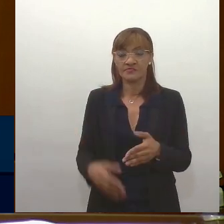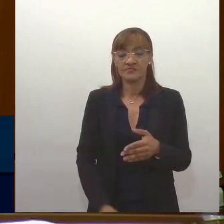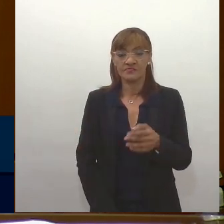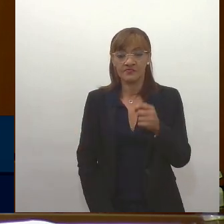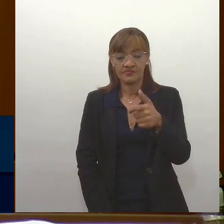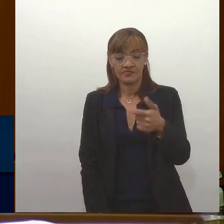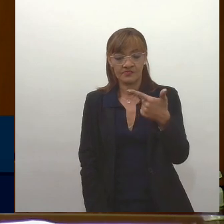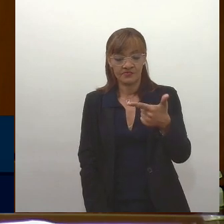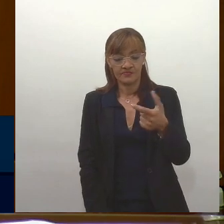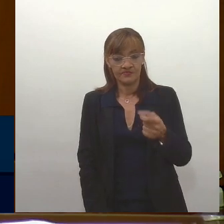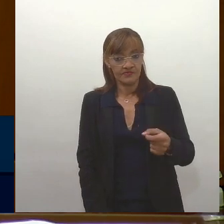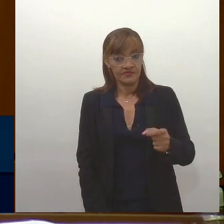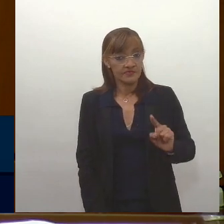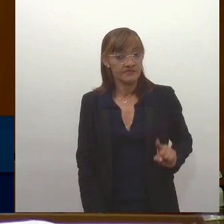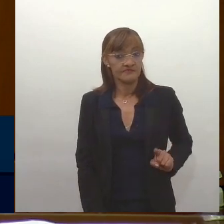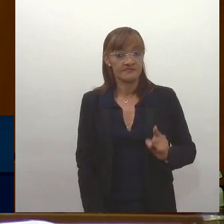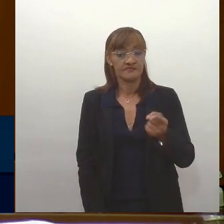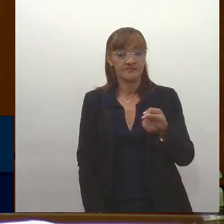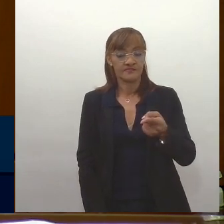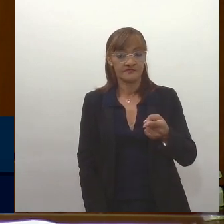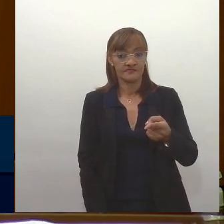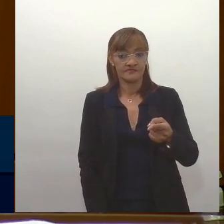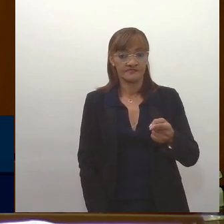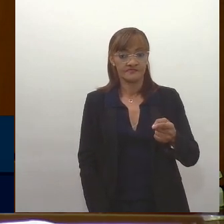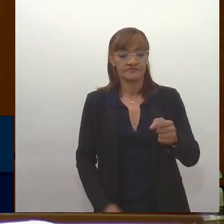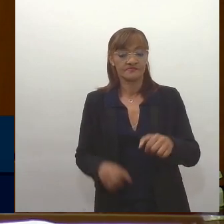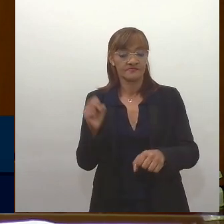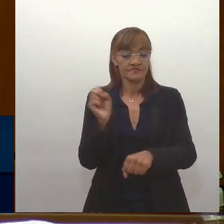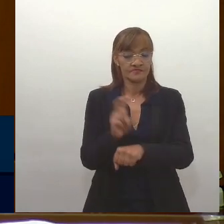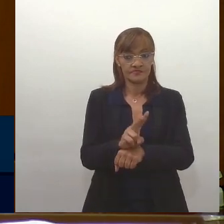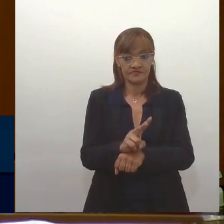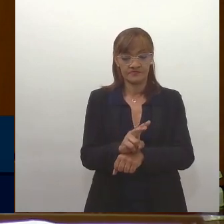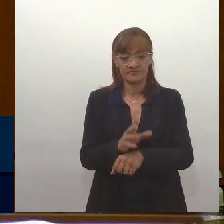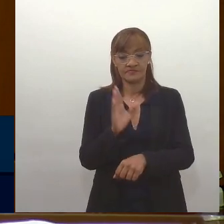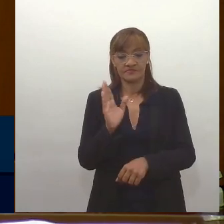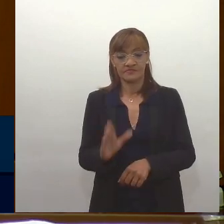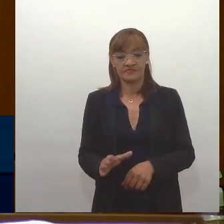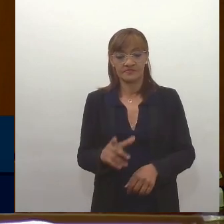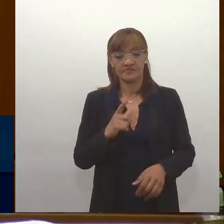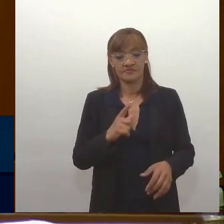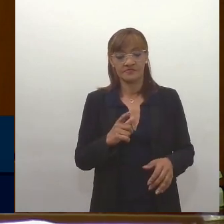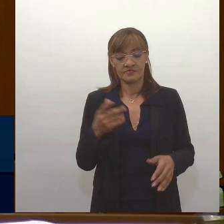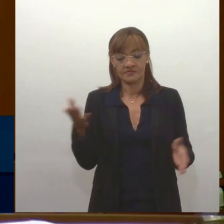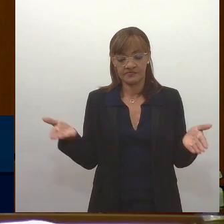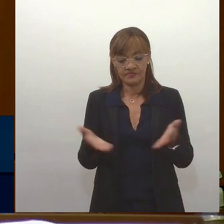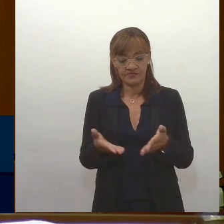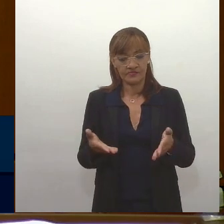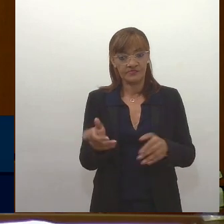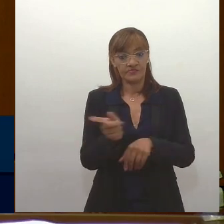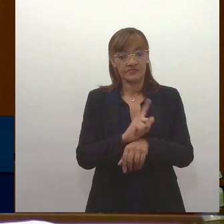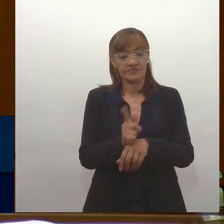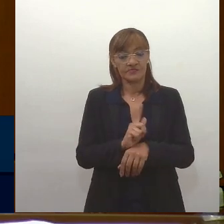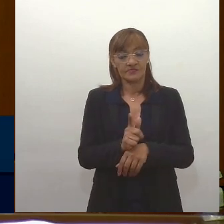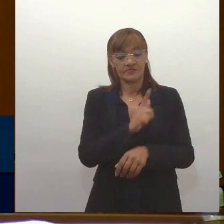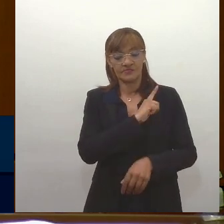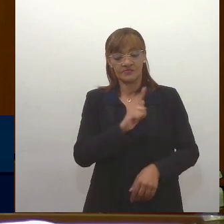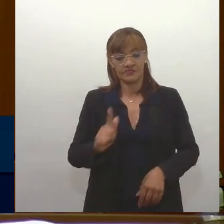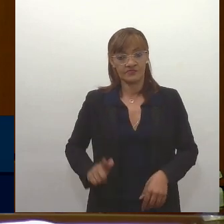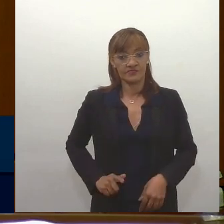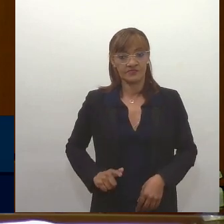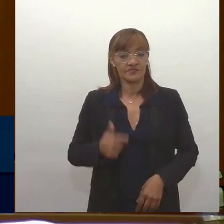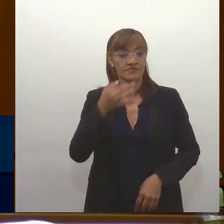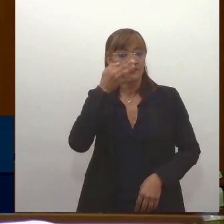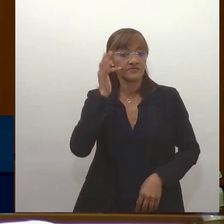postos de trabalho que foram gerados durante a gestão do governador Fábio mitidieri com a perspectiva de crescimento